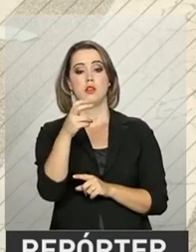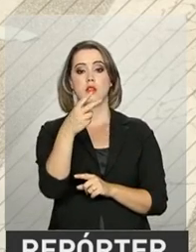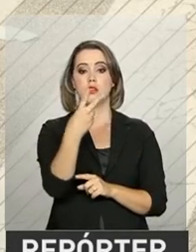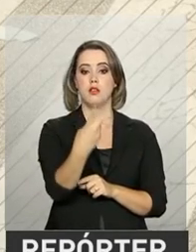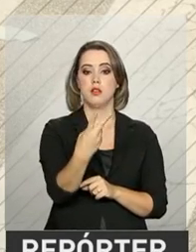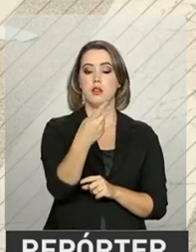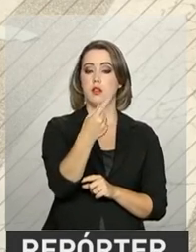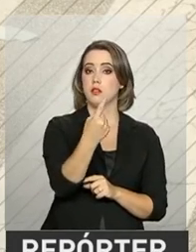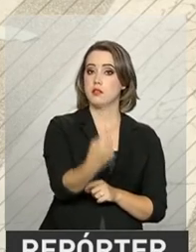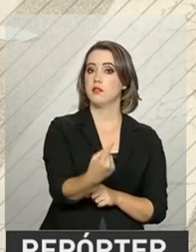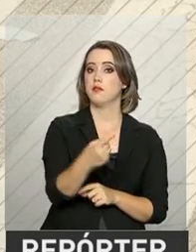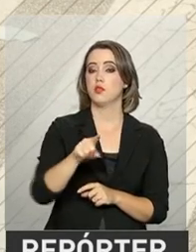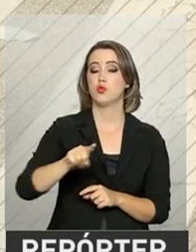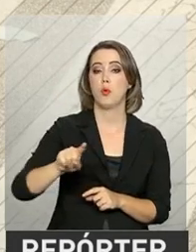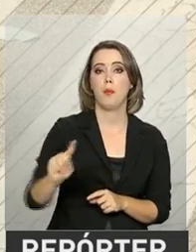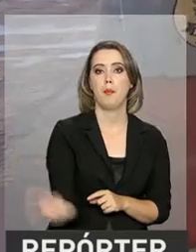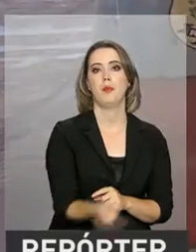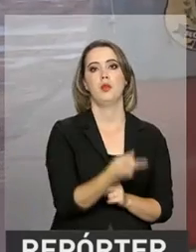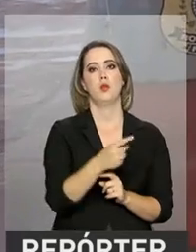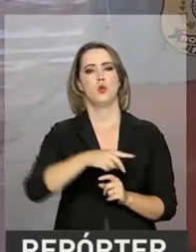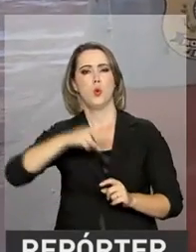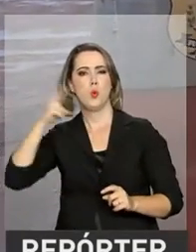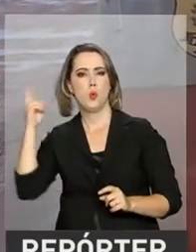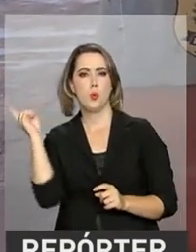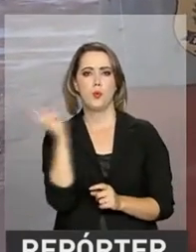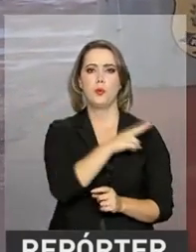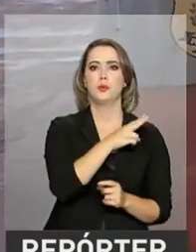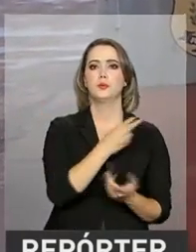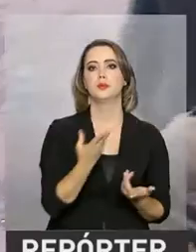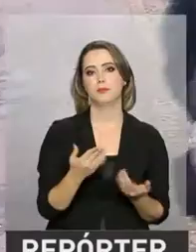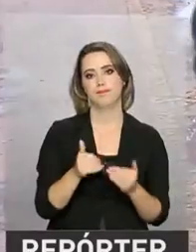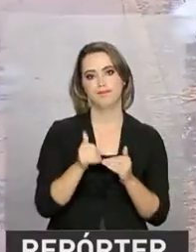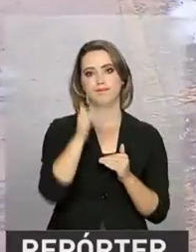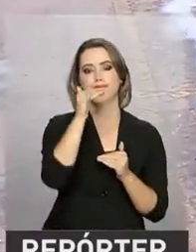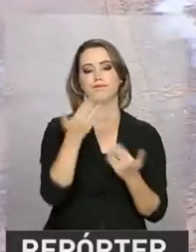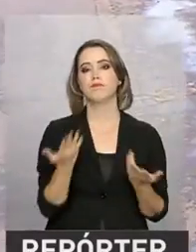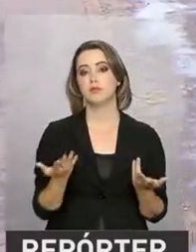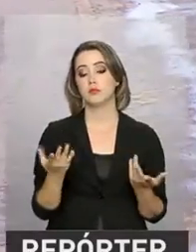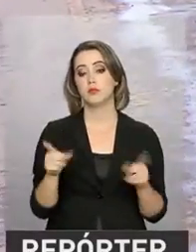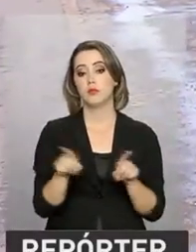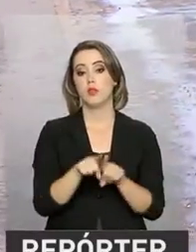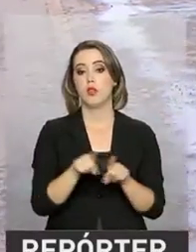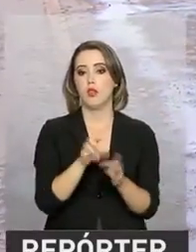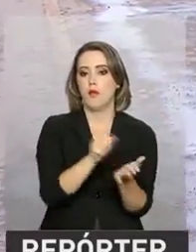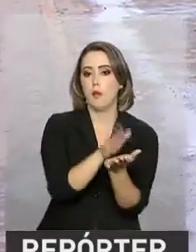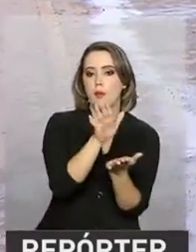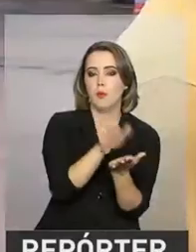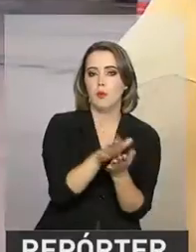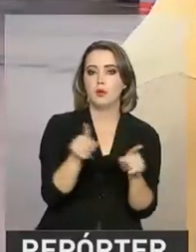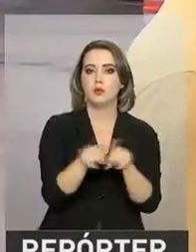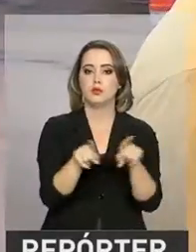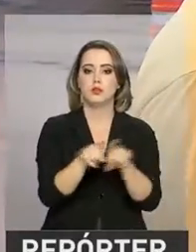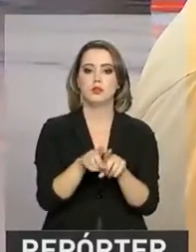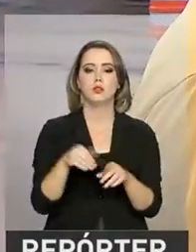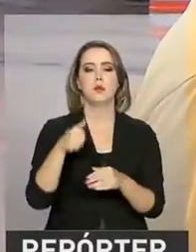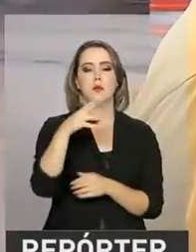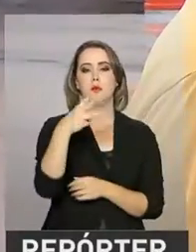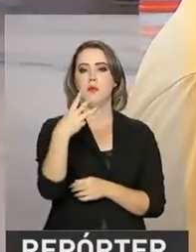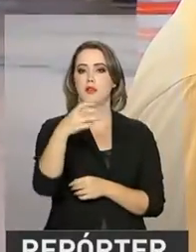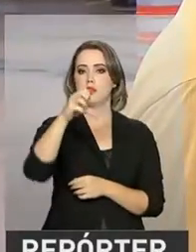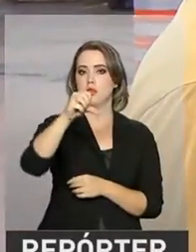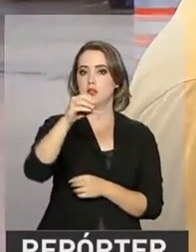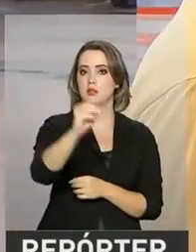por excesso de velocidade além da aplicação de multa rf promoveu mais de 390 mil